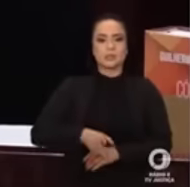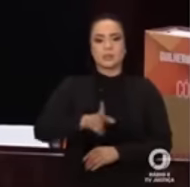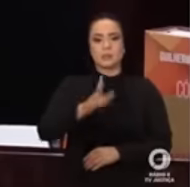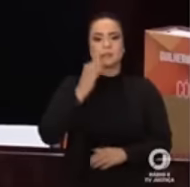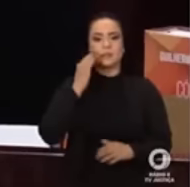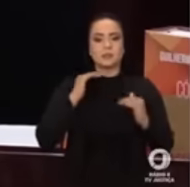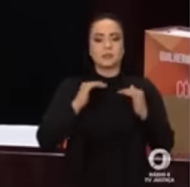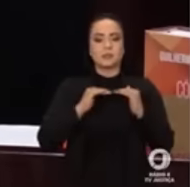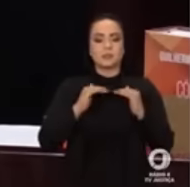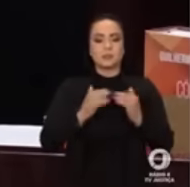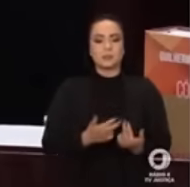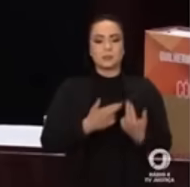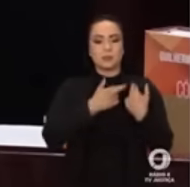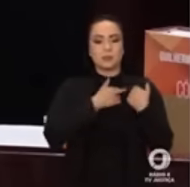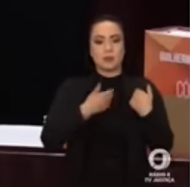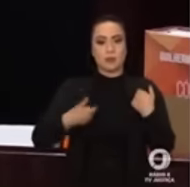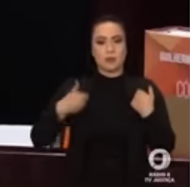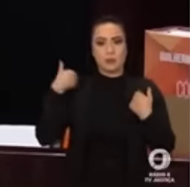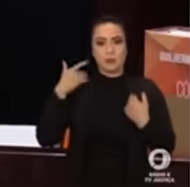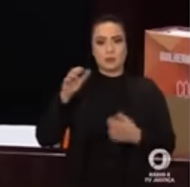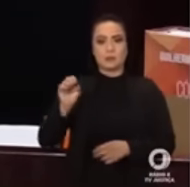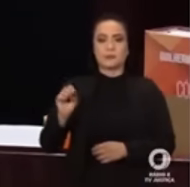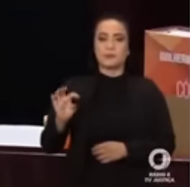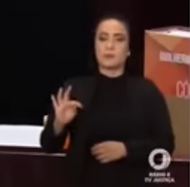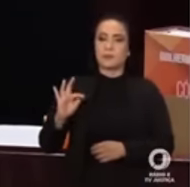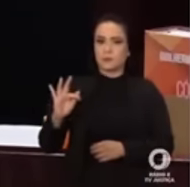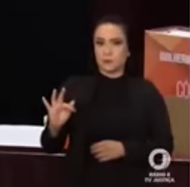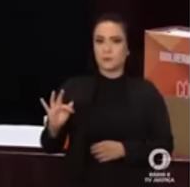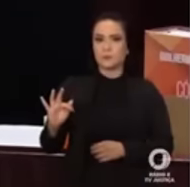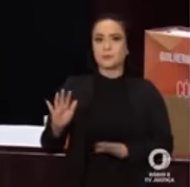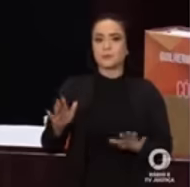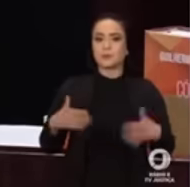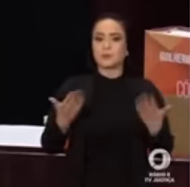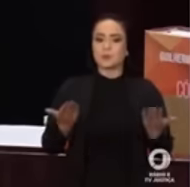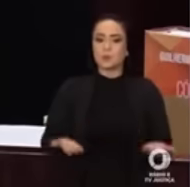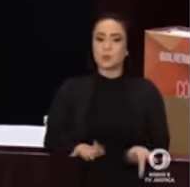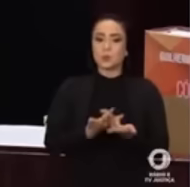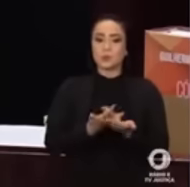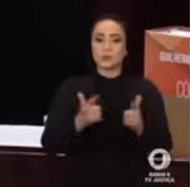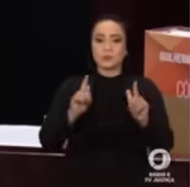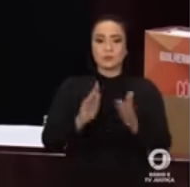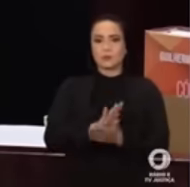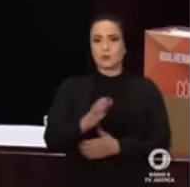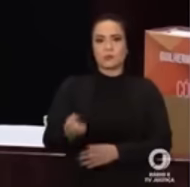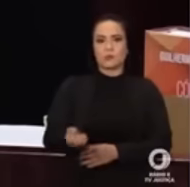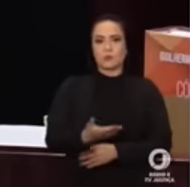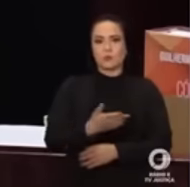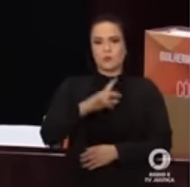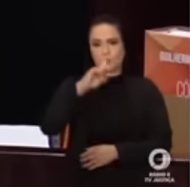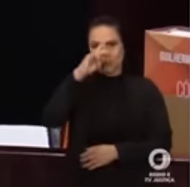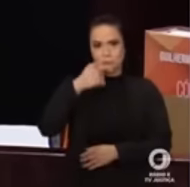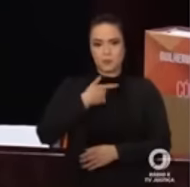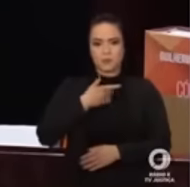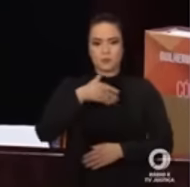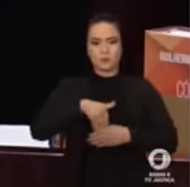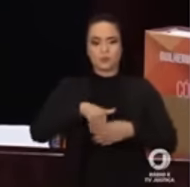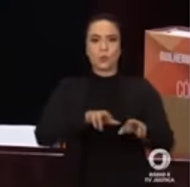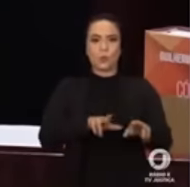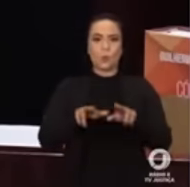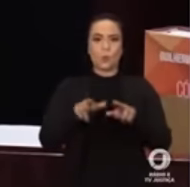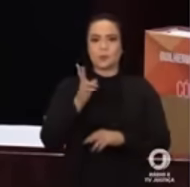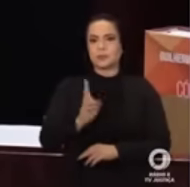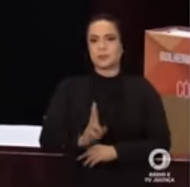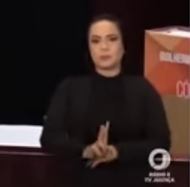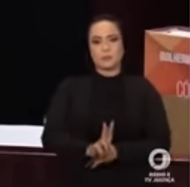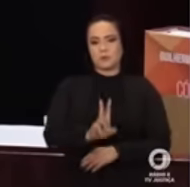entendi que a competência era do Supremo Tribunal Federal. Então, não há nada de novo para mim em votar do mesmo jeito que sempre